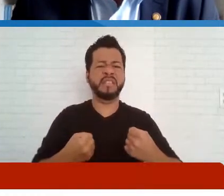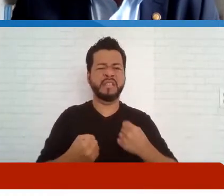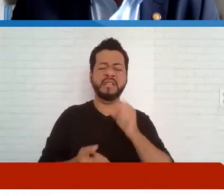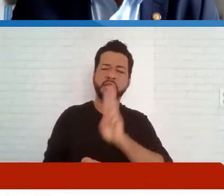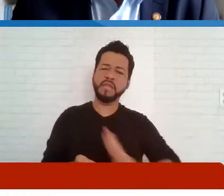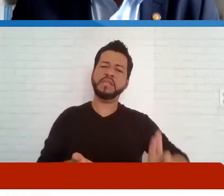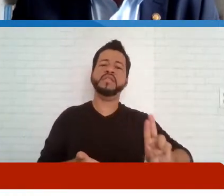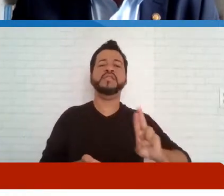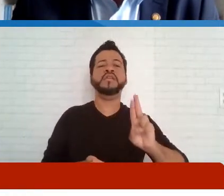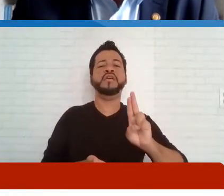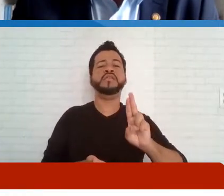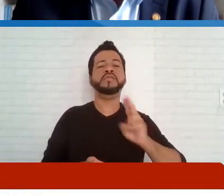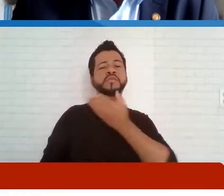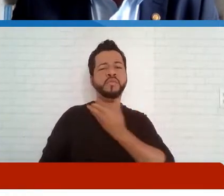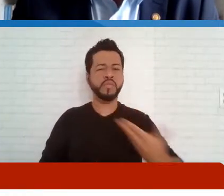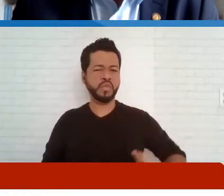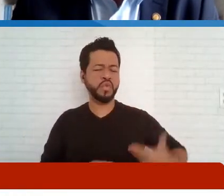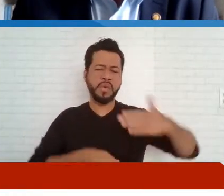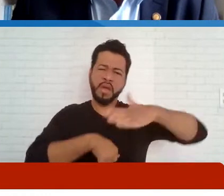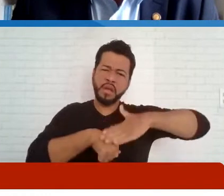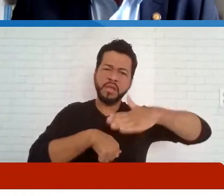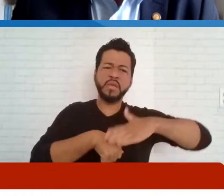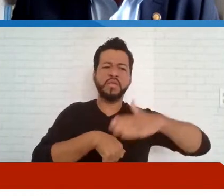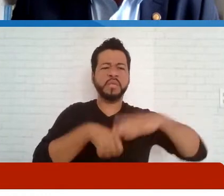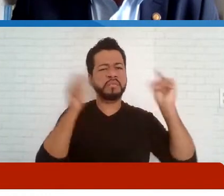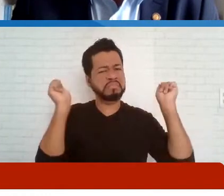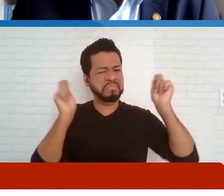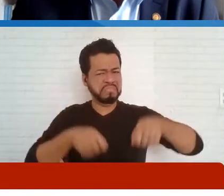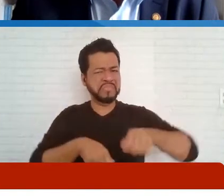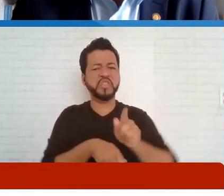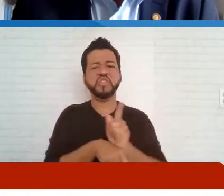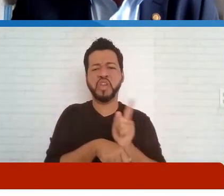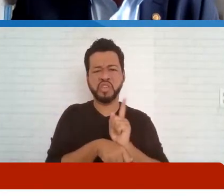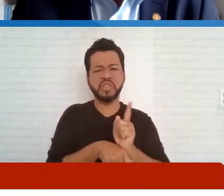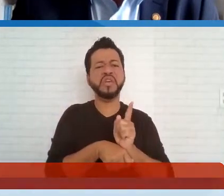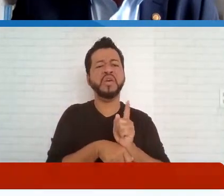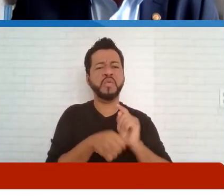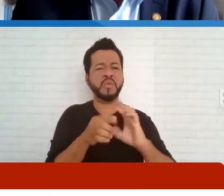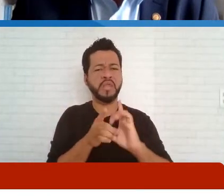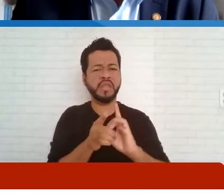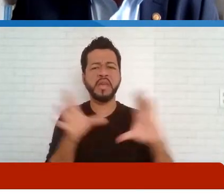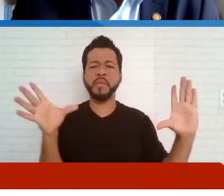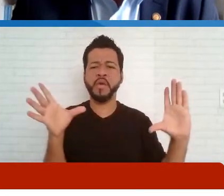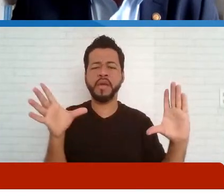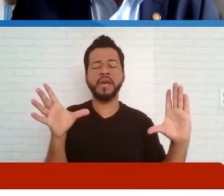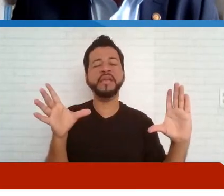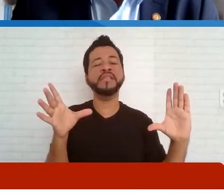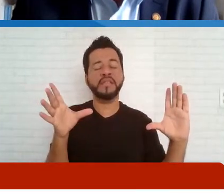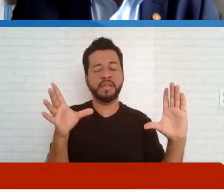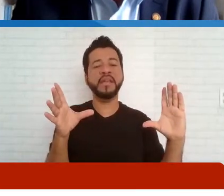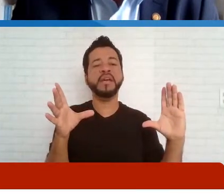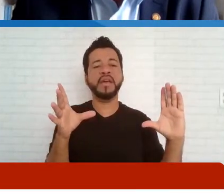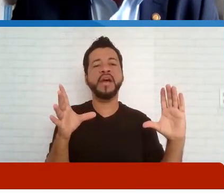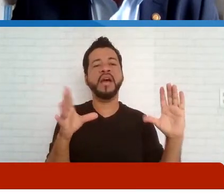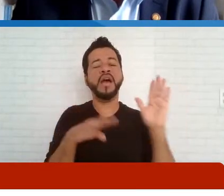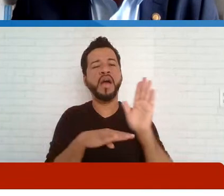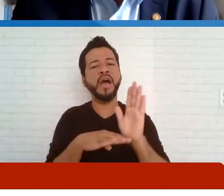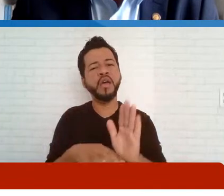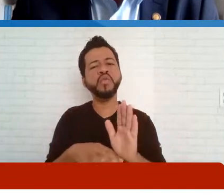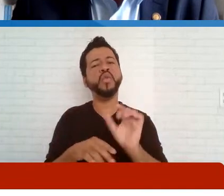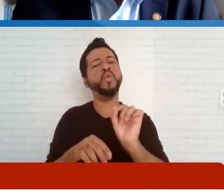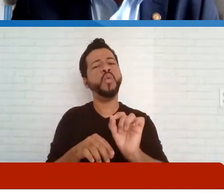autonomia, com capacidade de gestão democrática, que a gente tanto confia e que ajudou aí na construção da